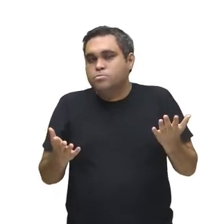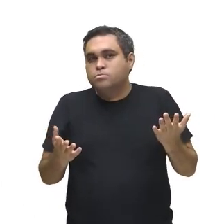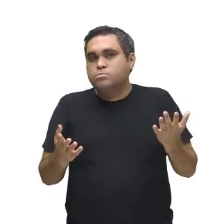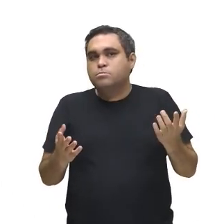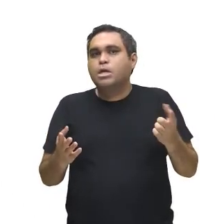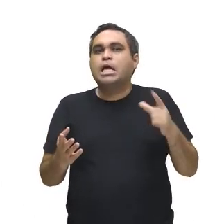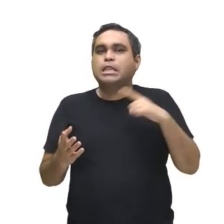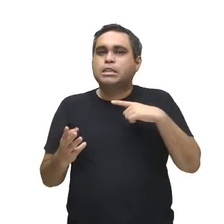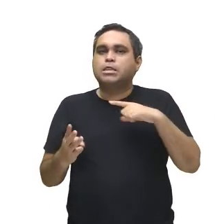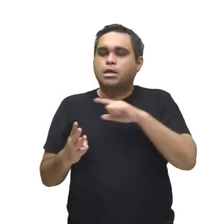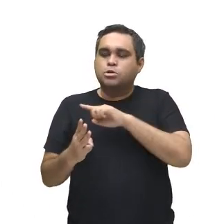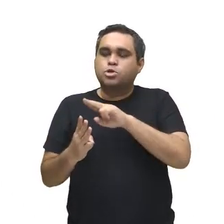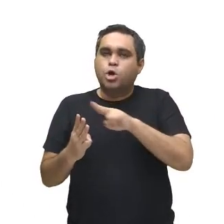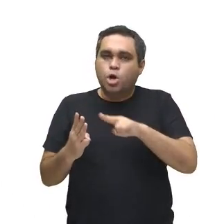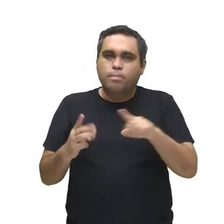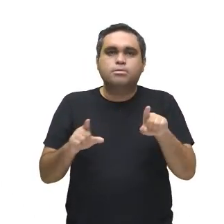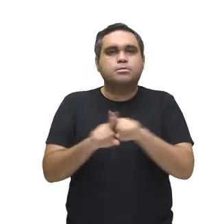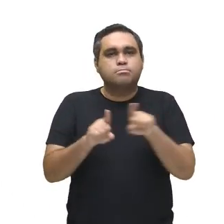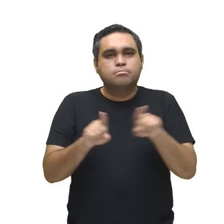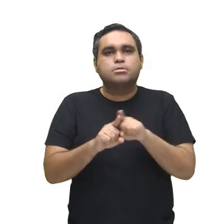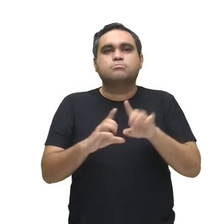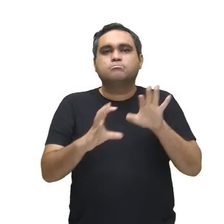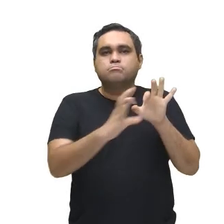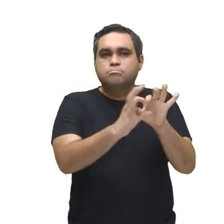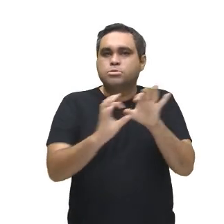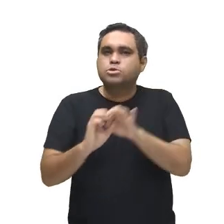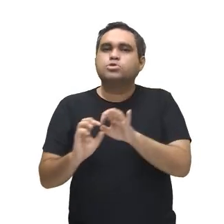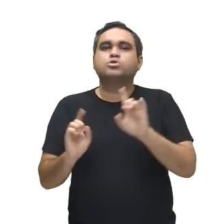Vamos lá para as opções, gente.